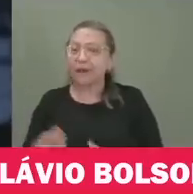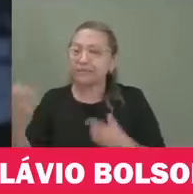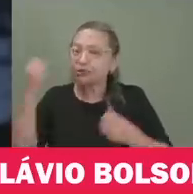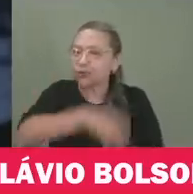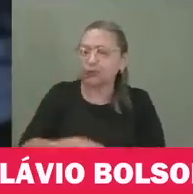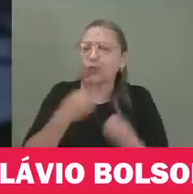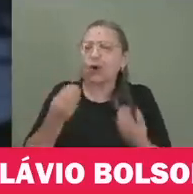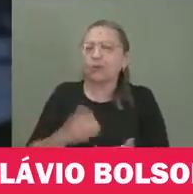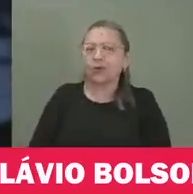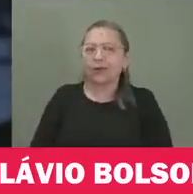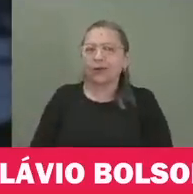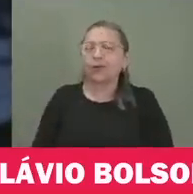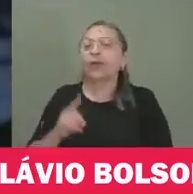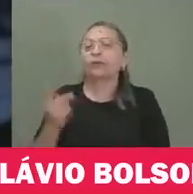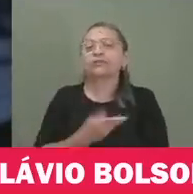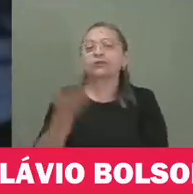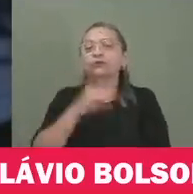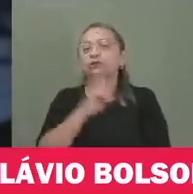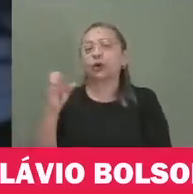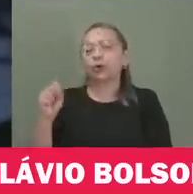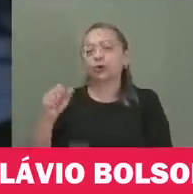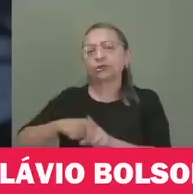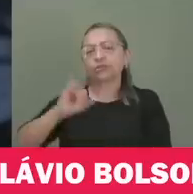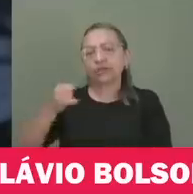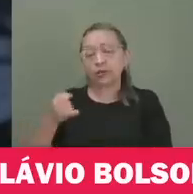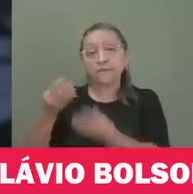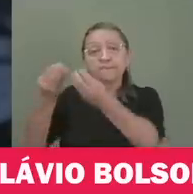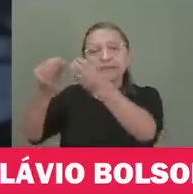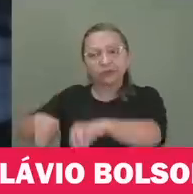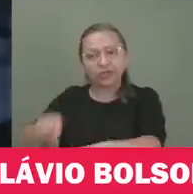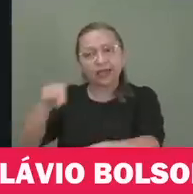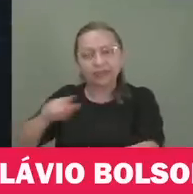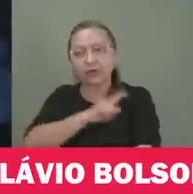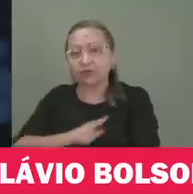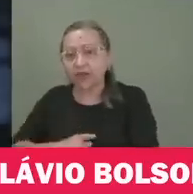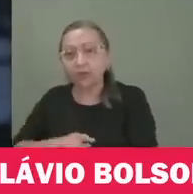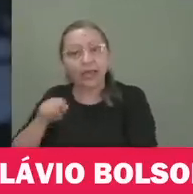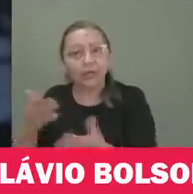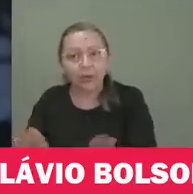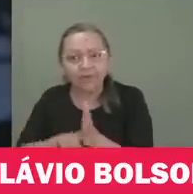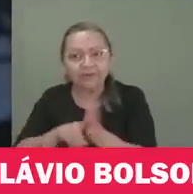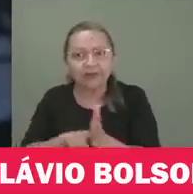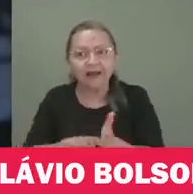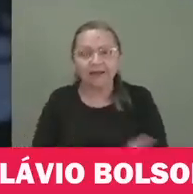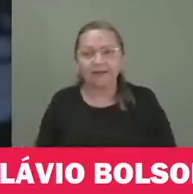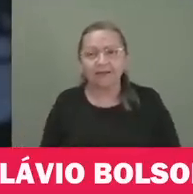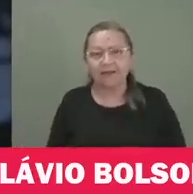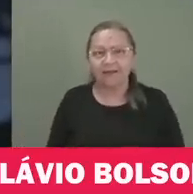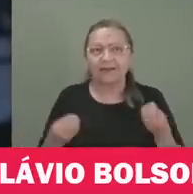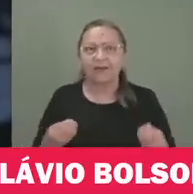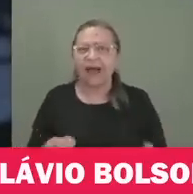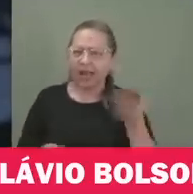que, em tese, o ato de 8 de janeiro prejudica o atual governo e eles não querem investigar? No